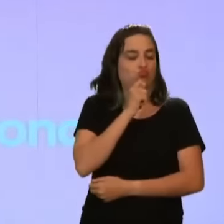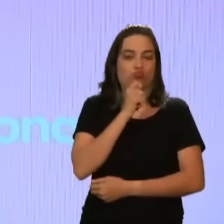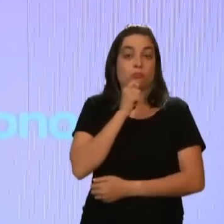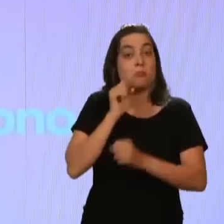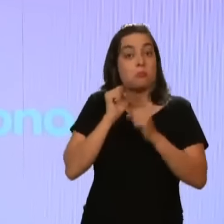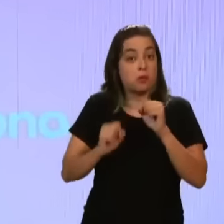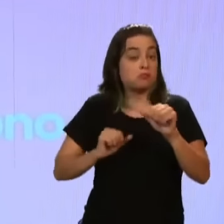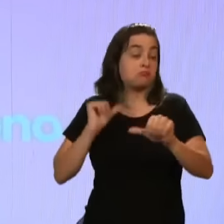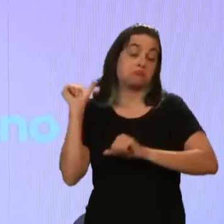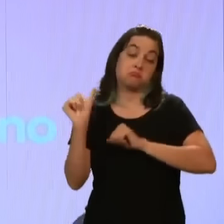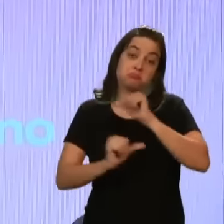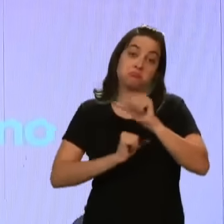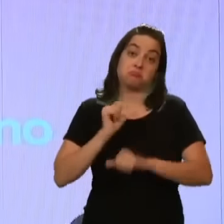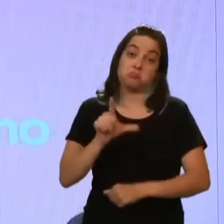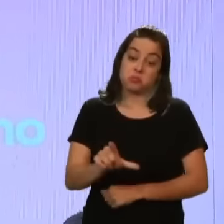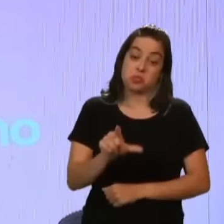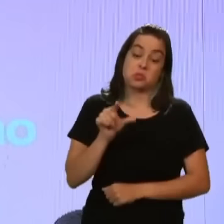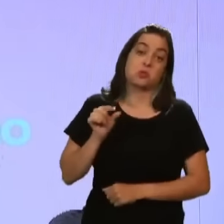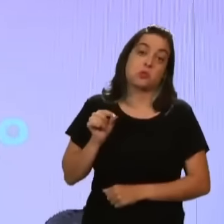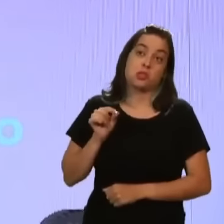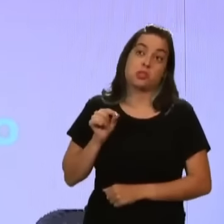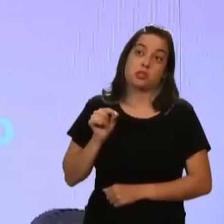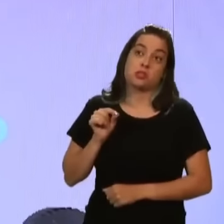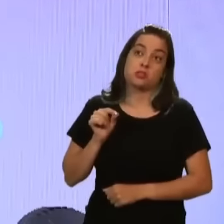pode, né, escolher